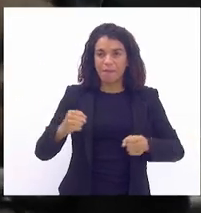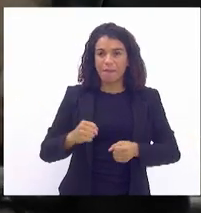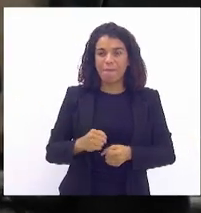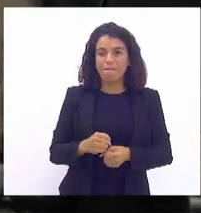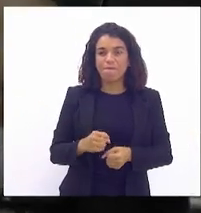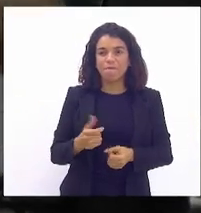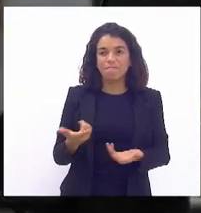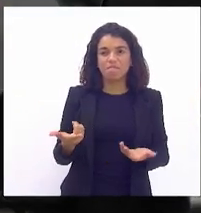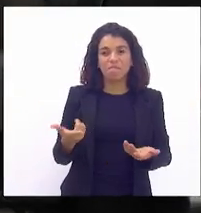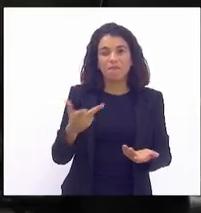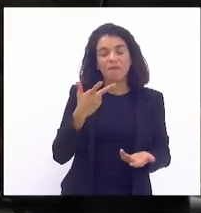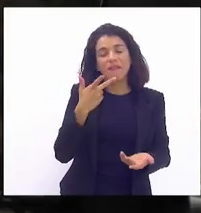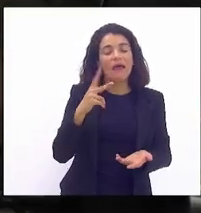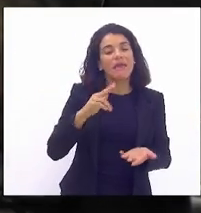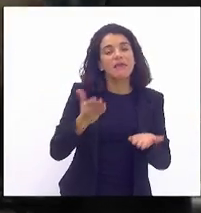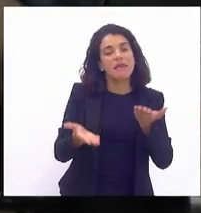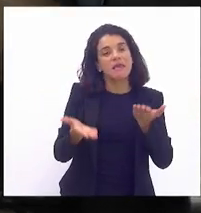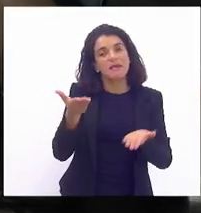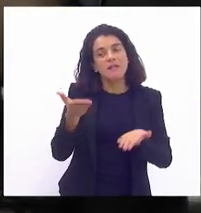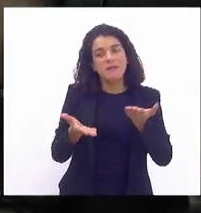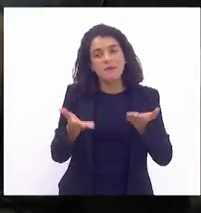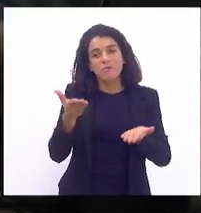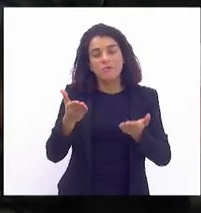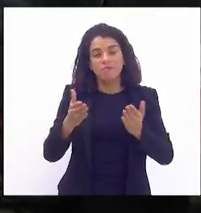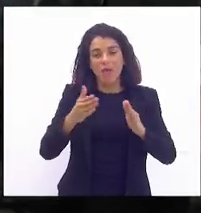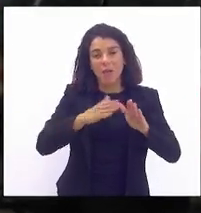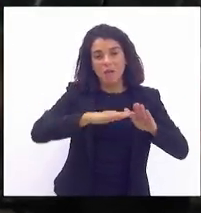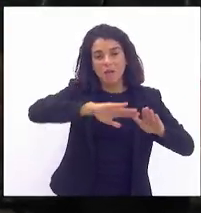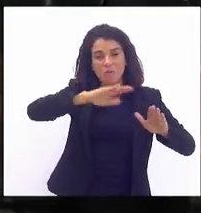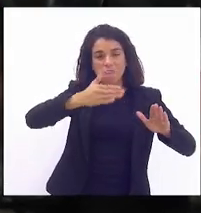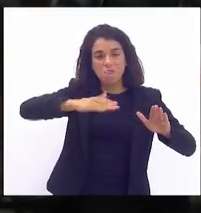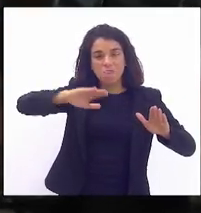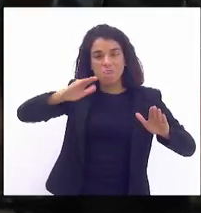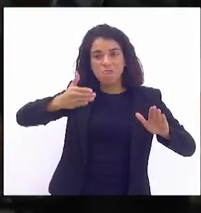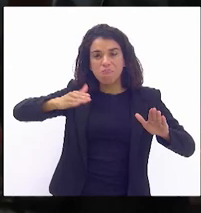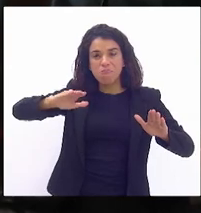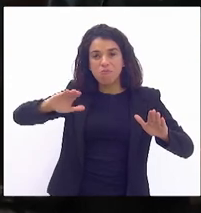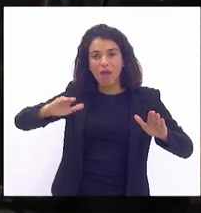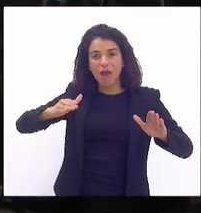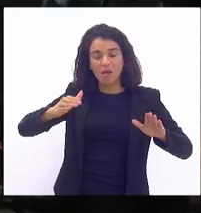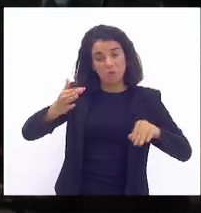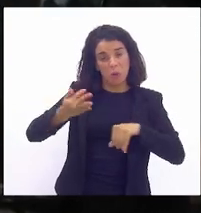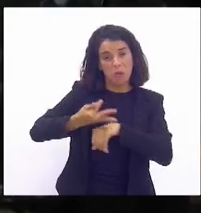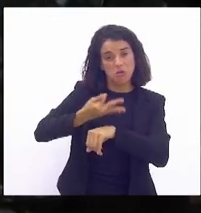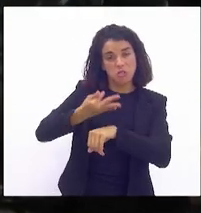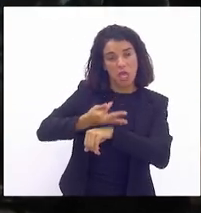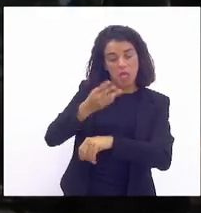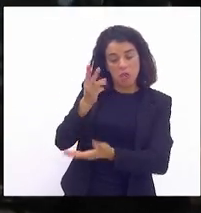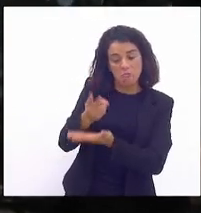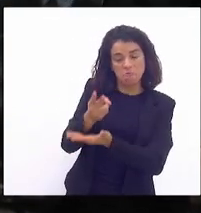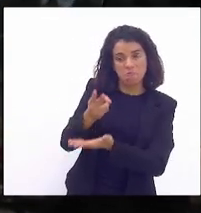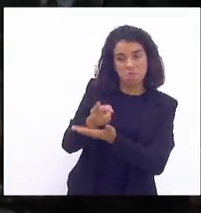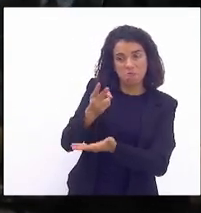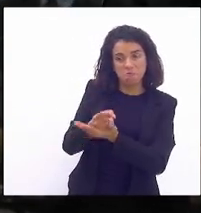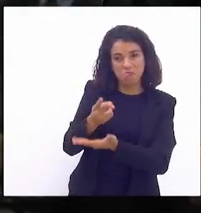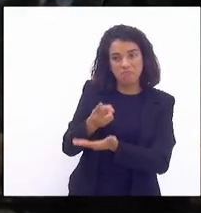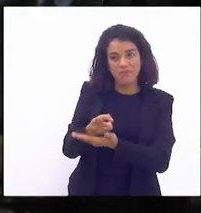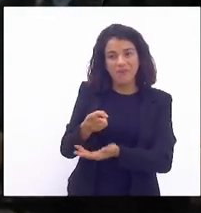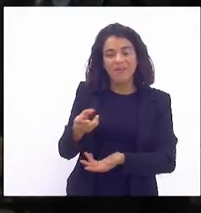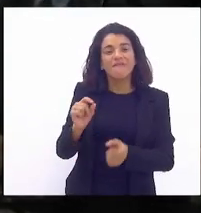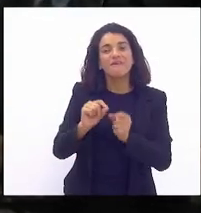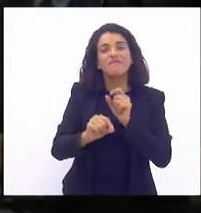equilíbrio estático, ou seja, a montanha se suporta. Tá, mas o que você vai